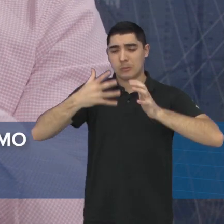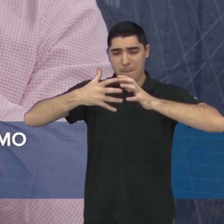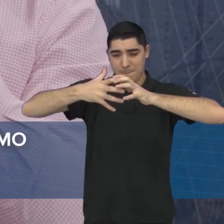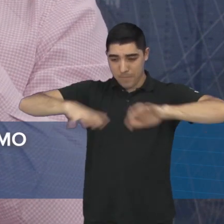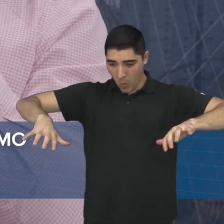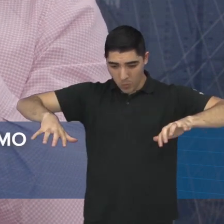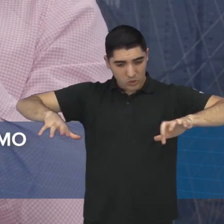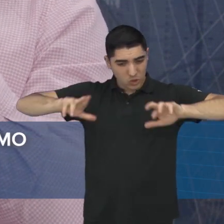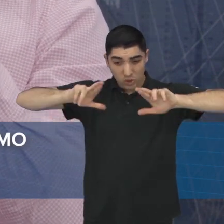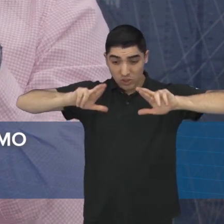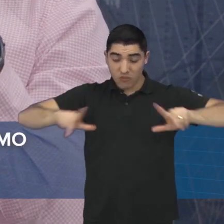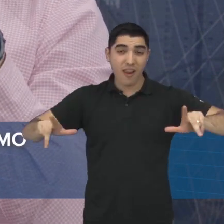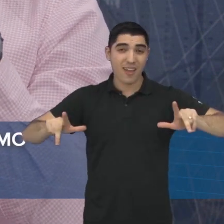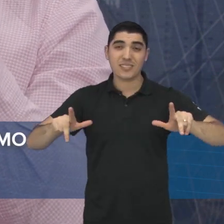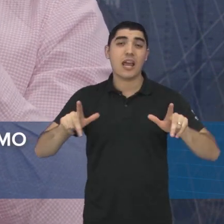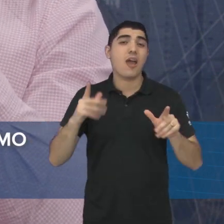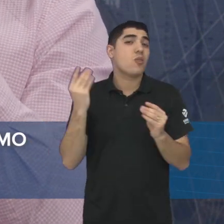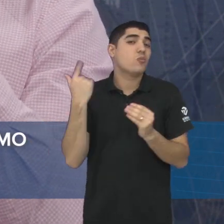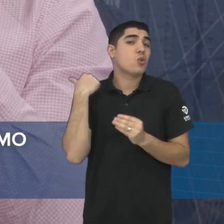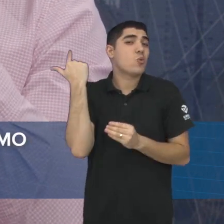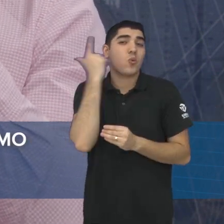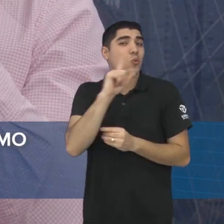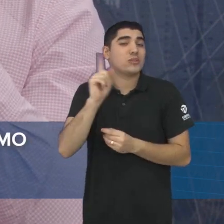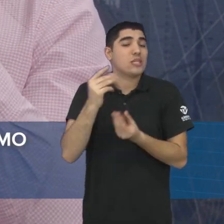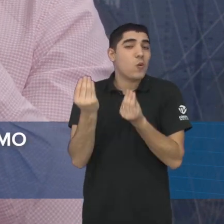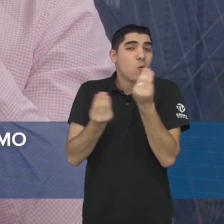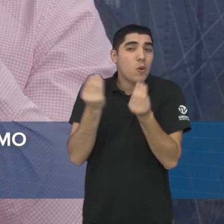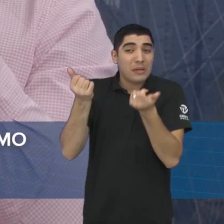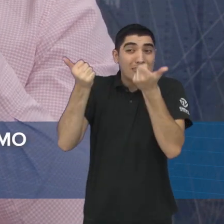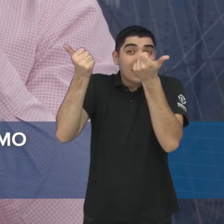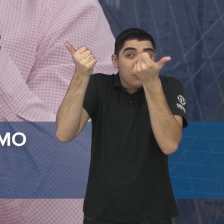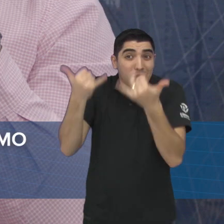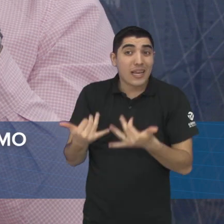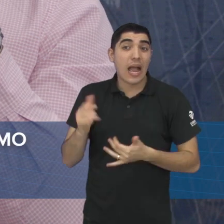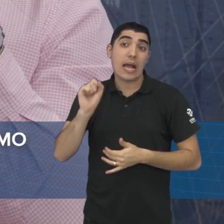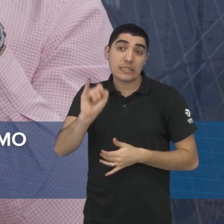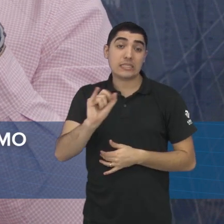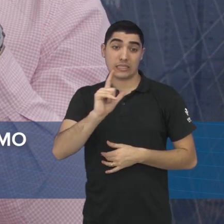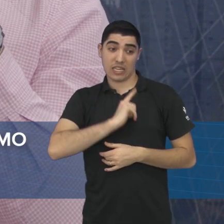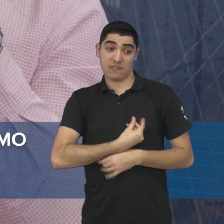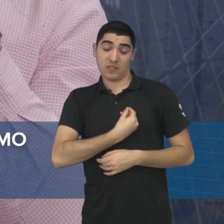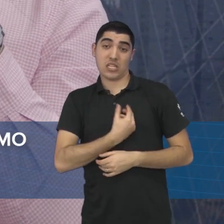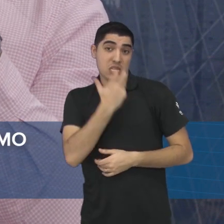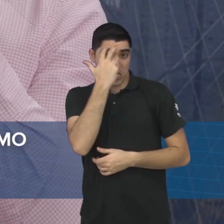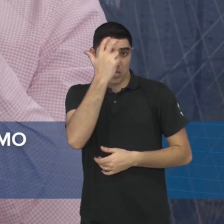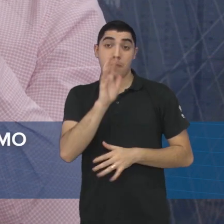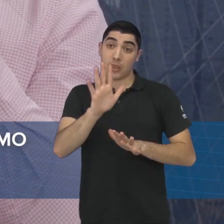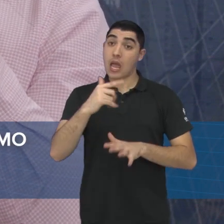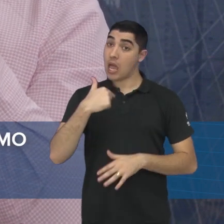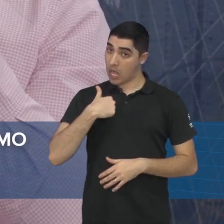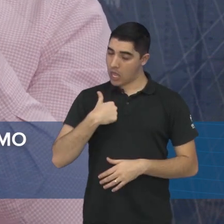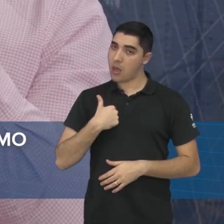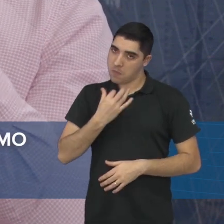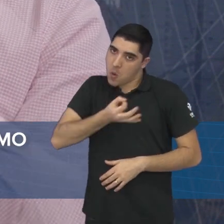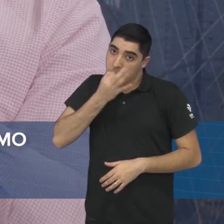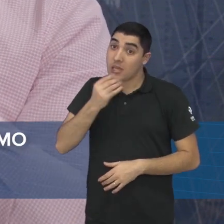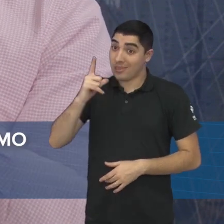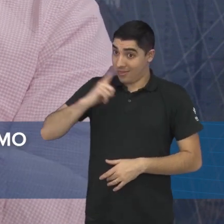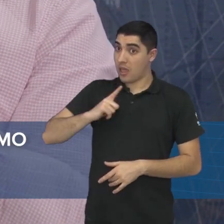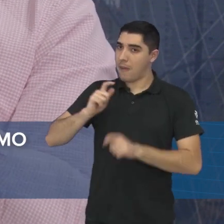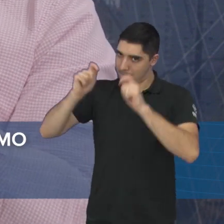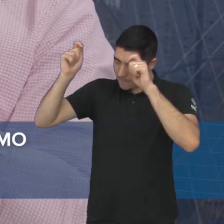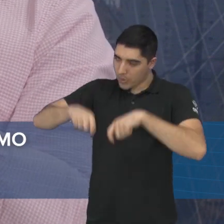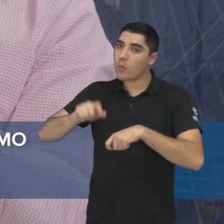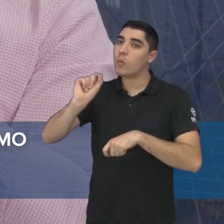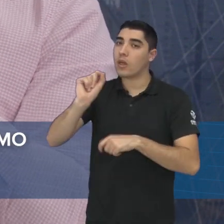eu não sei precisar quais seriam as condições para a inteligência aparecer. O que eu acho que é possível, perfeitamente possível, é